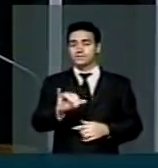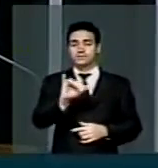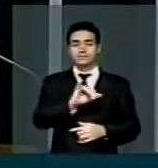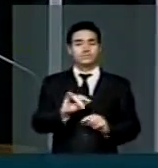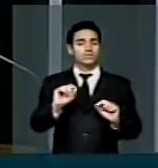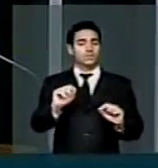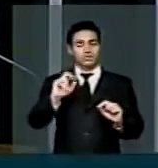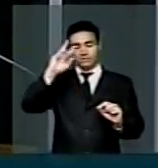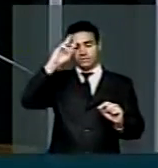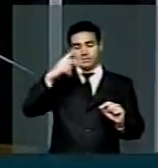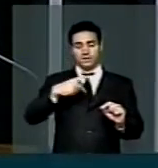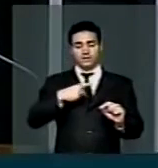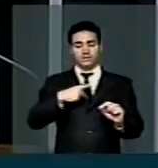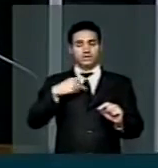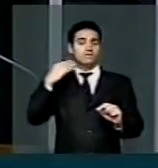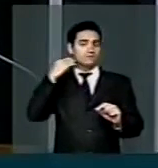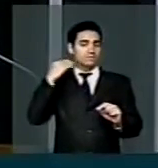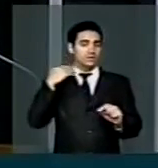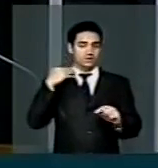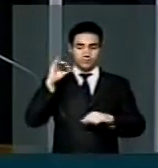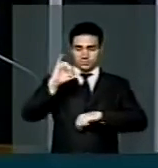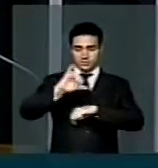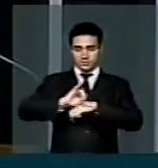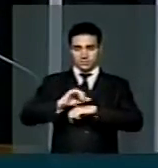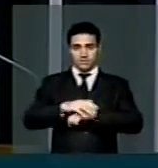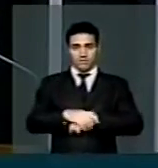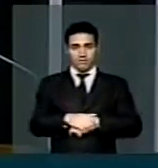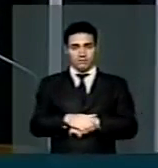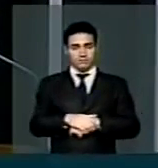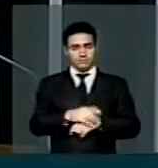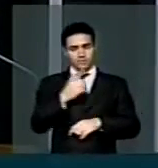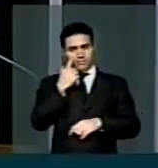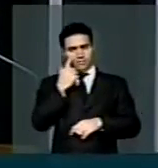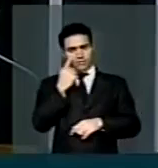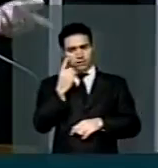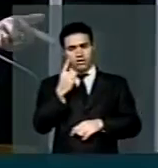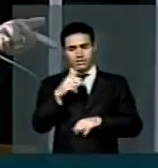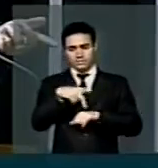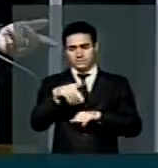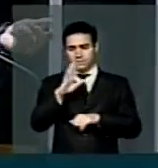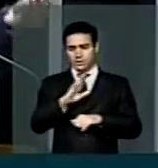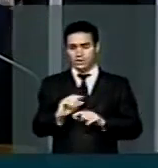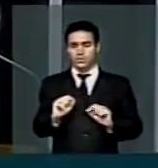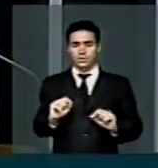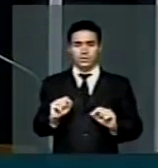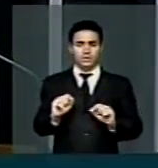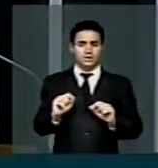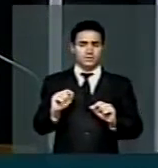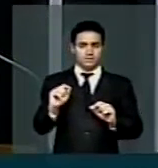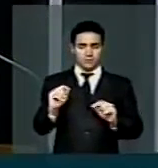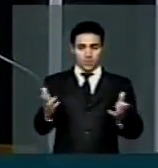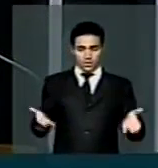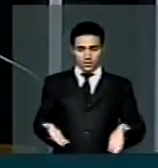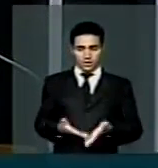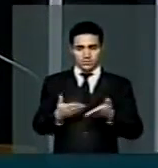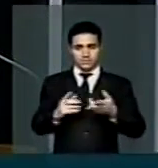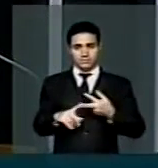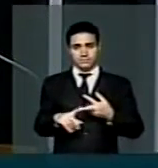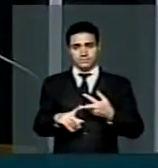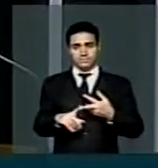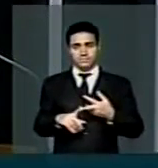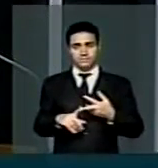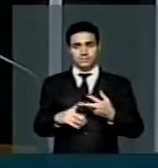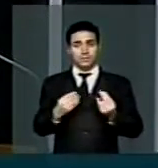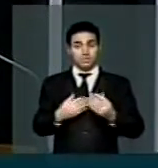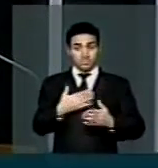da independência do Banco Central. A gente vê o país, o que era, o que o país é hoje,